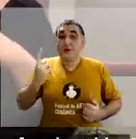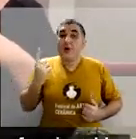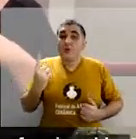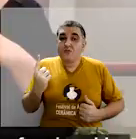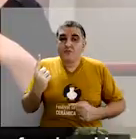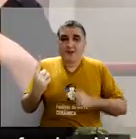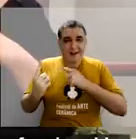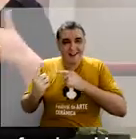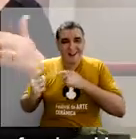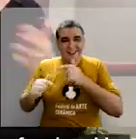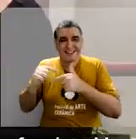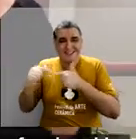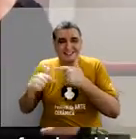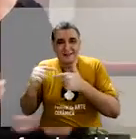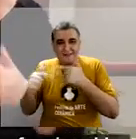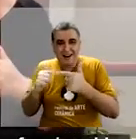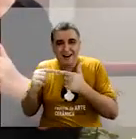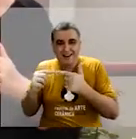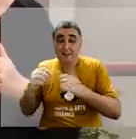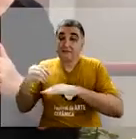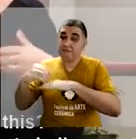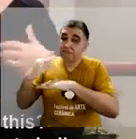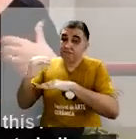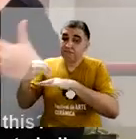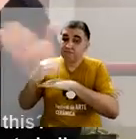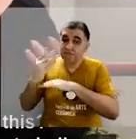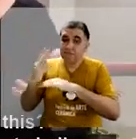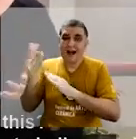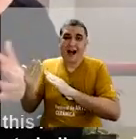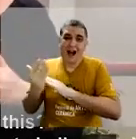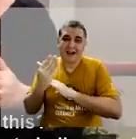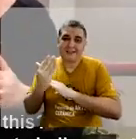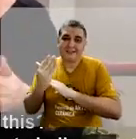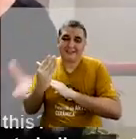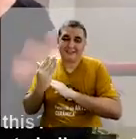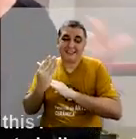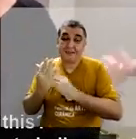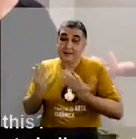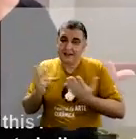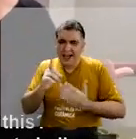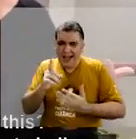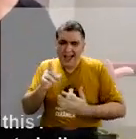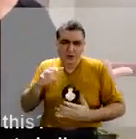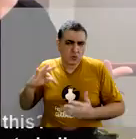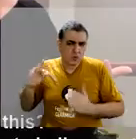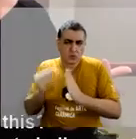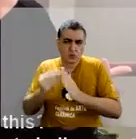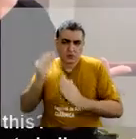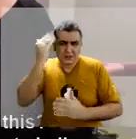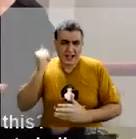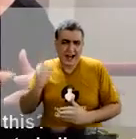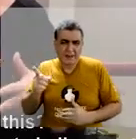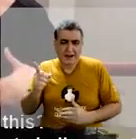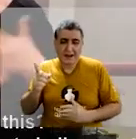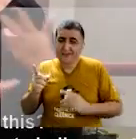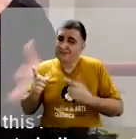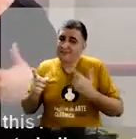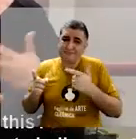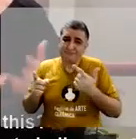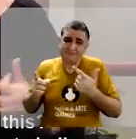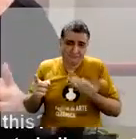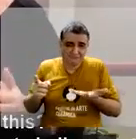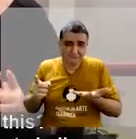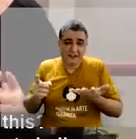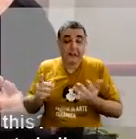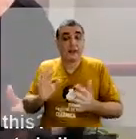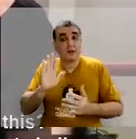que ele sabe, mas ele também não sabe tudo. Você não tem para quem perguntar, como que eu resolvo isso? Então, os